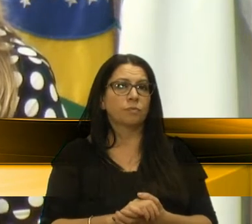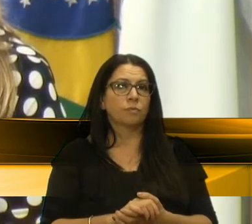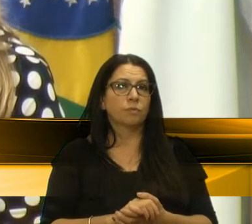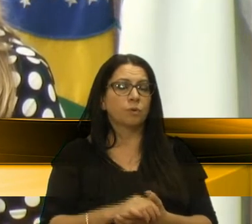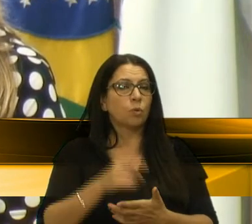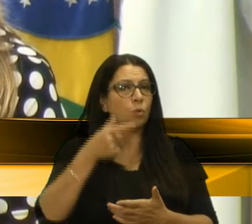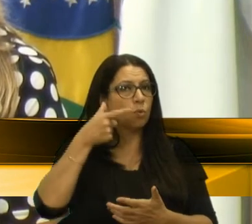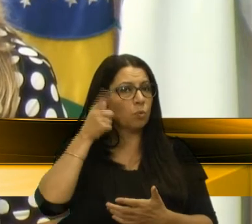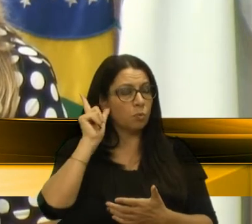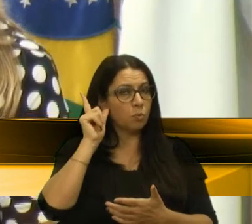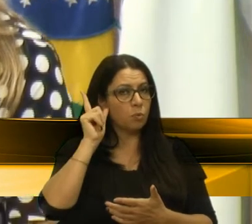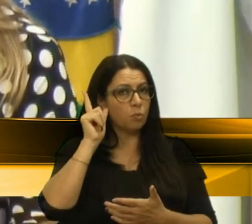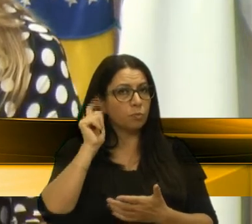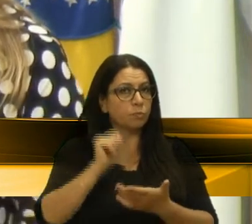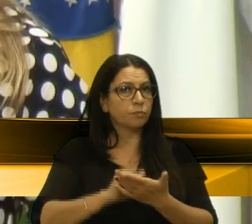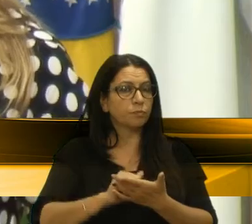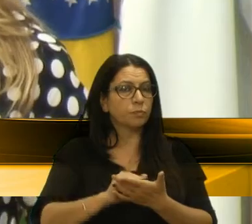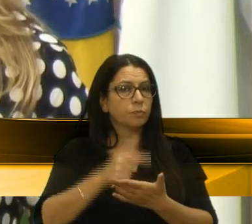Ontem foi